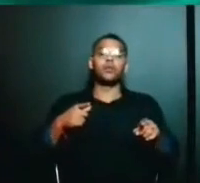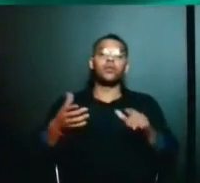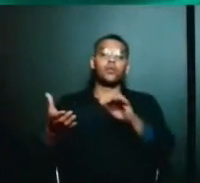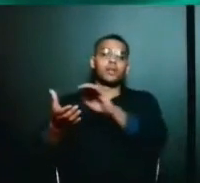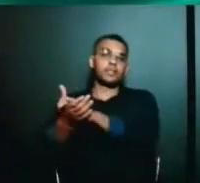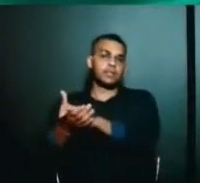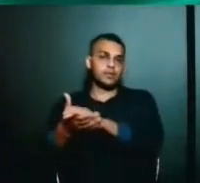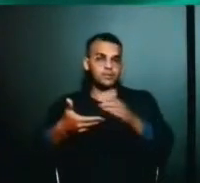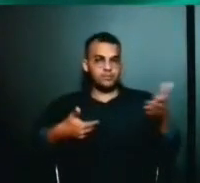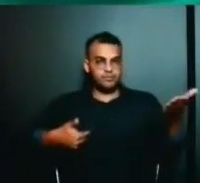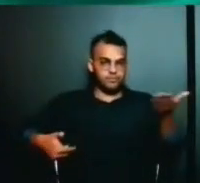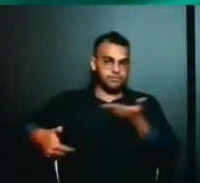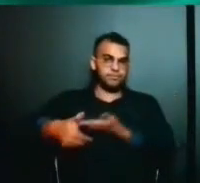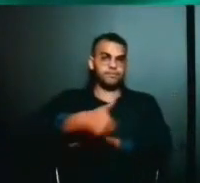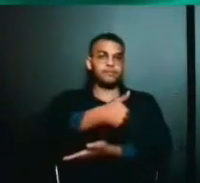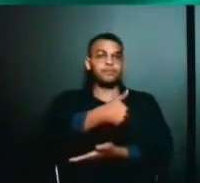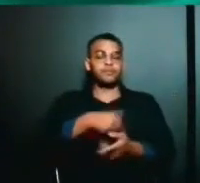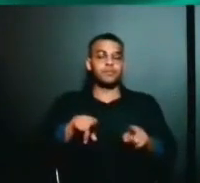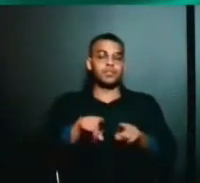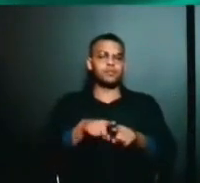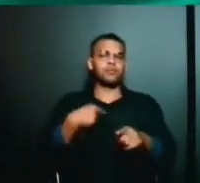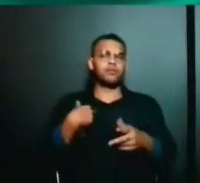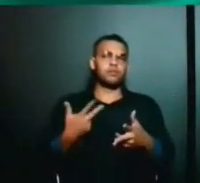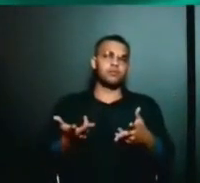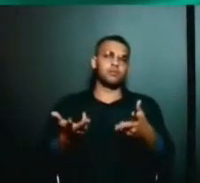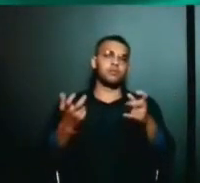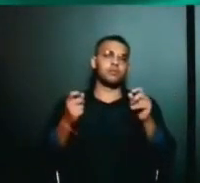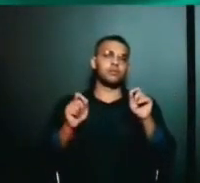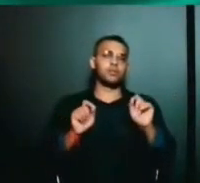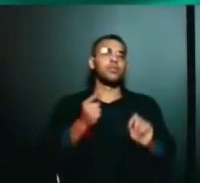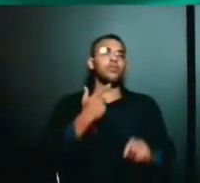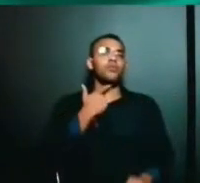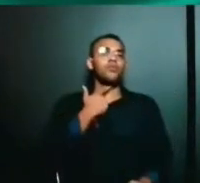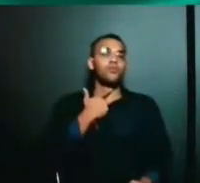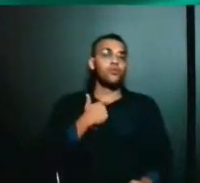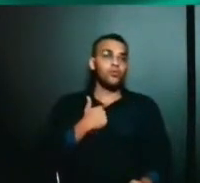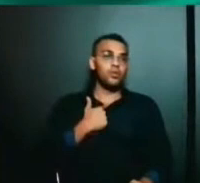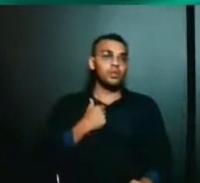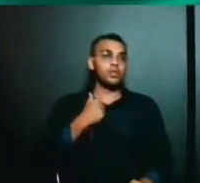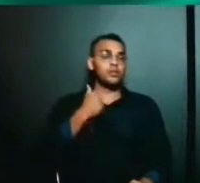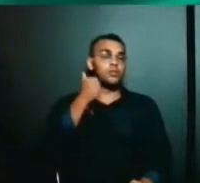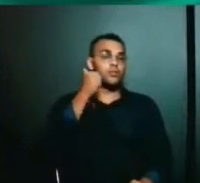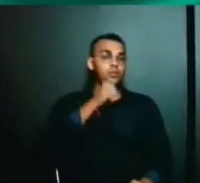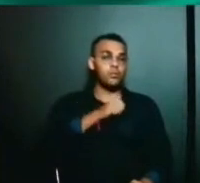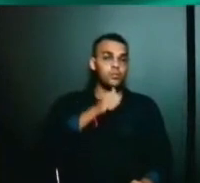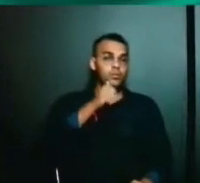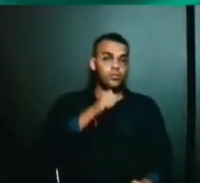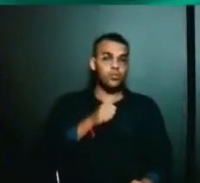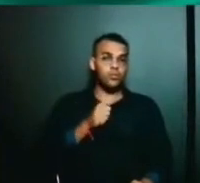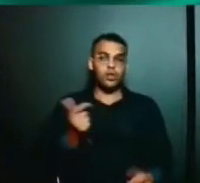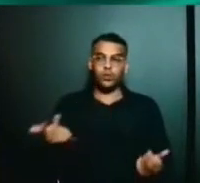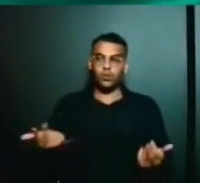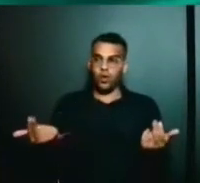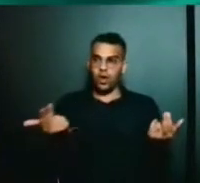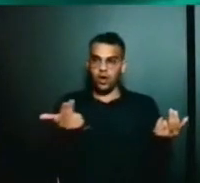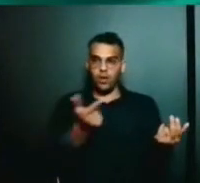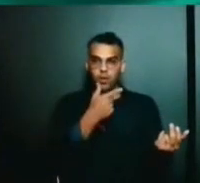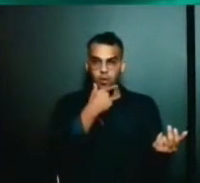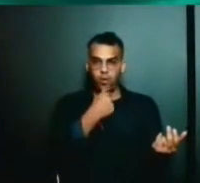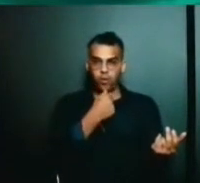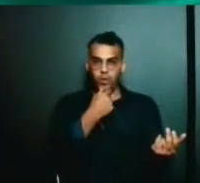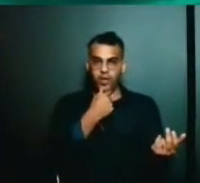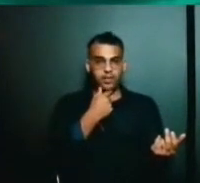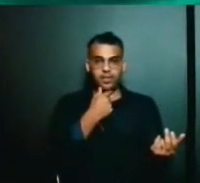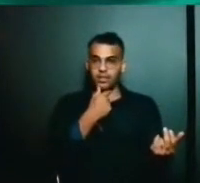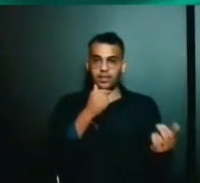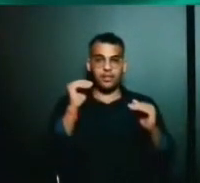política, a Ana vai falar até mais sobre isso, uma vontade de igualar as mulheres aos homens. Não tem que igualar as mulheres aos homens,